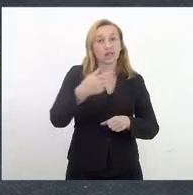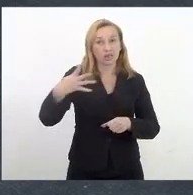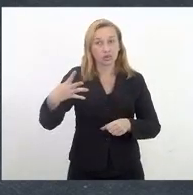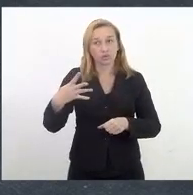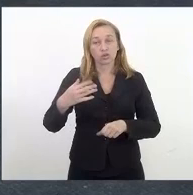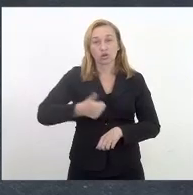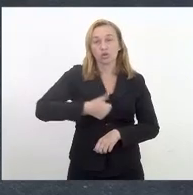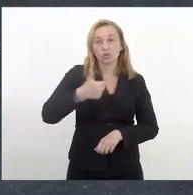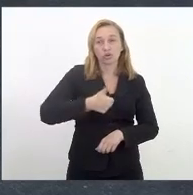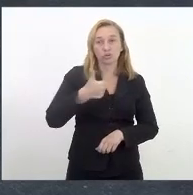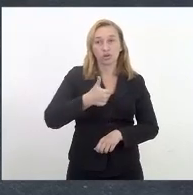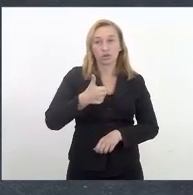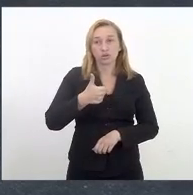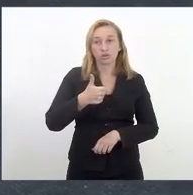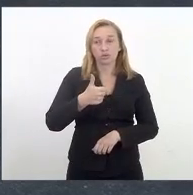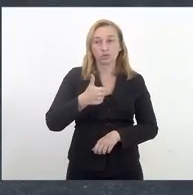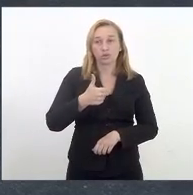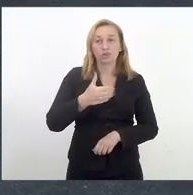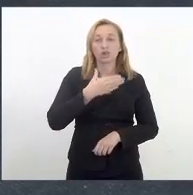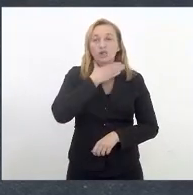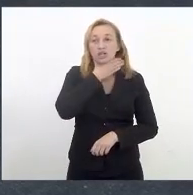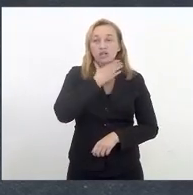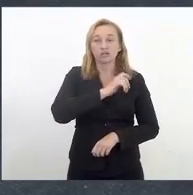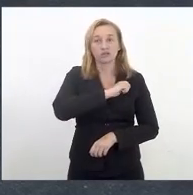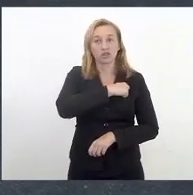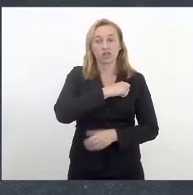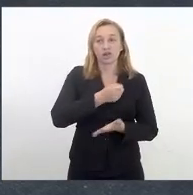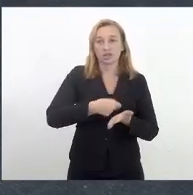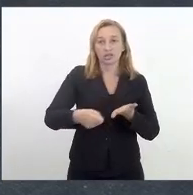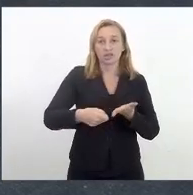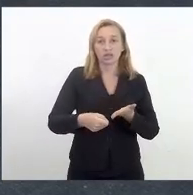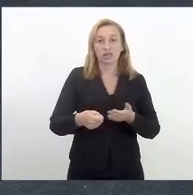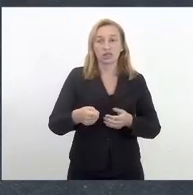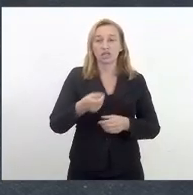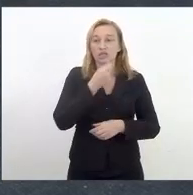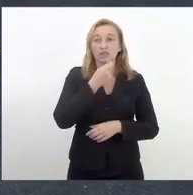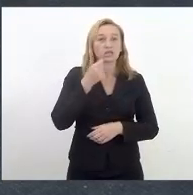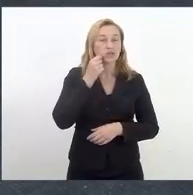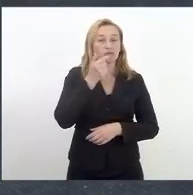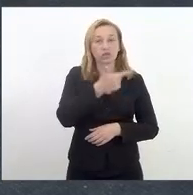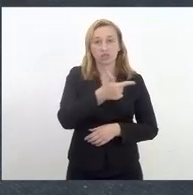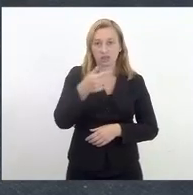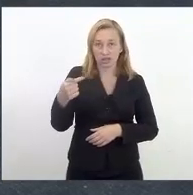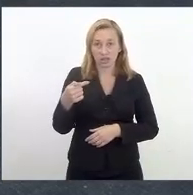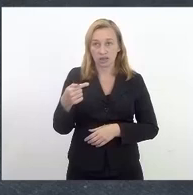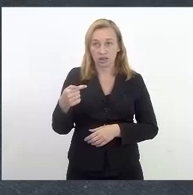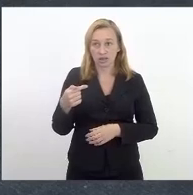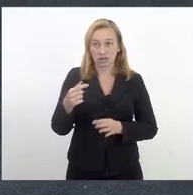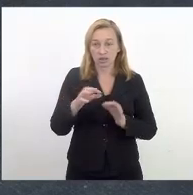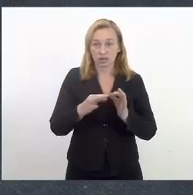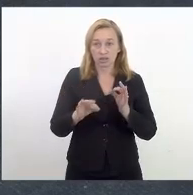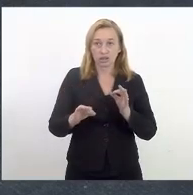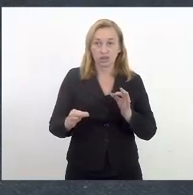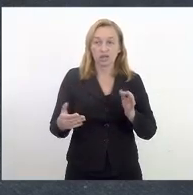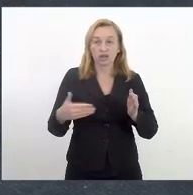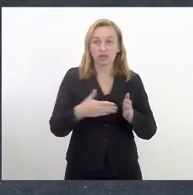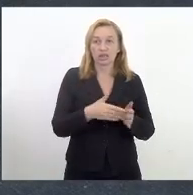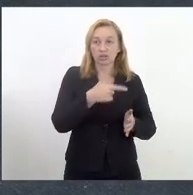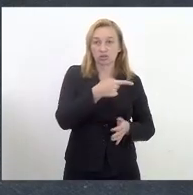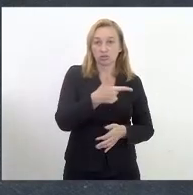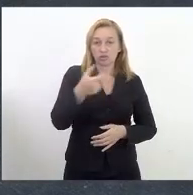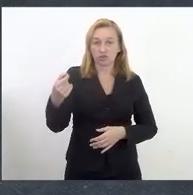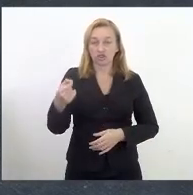regime de recuperação fiscal foi assinado em setembro de 17 e que se estendeu a setembro de